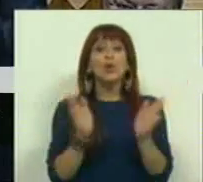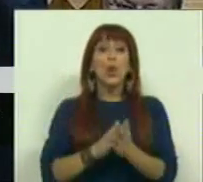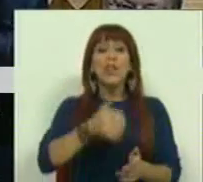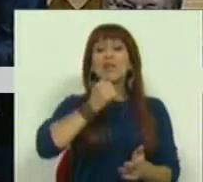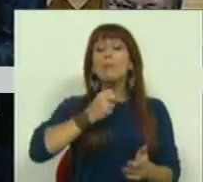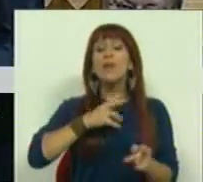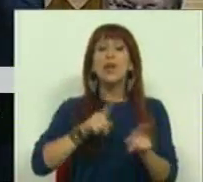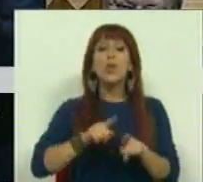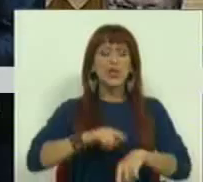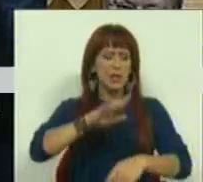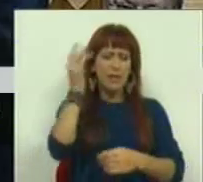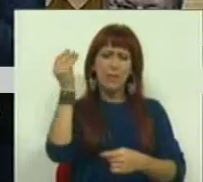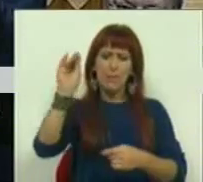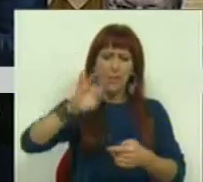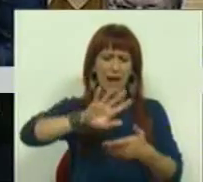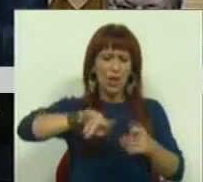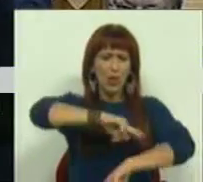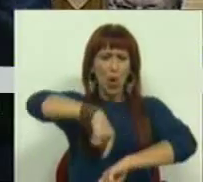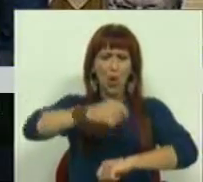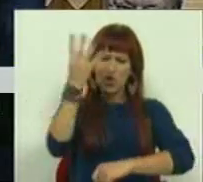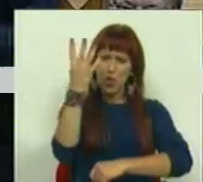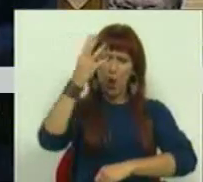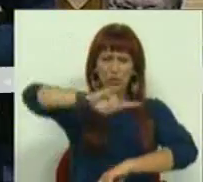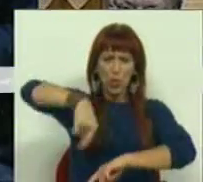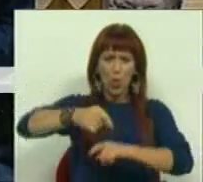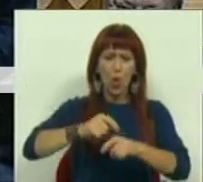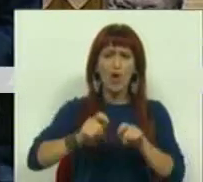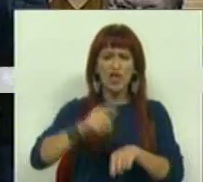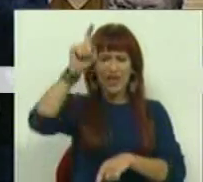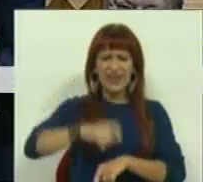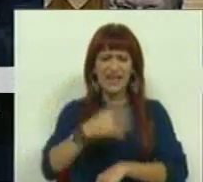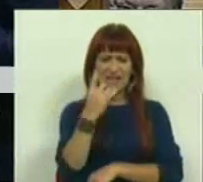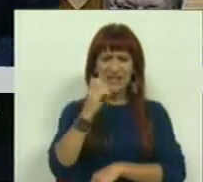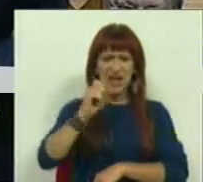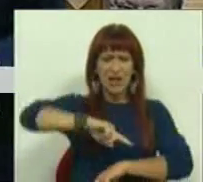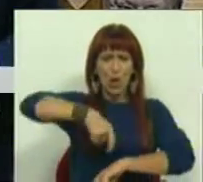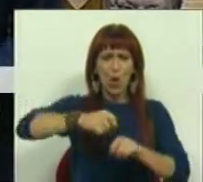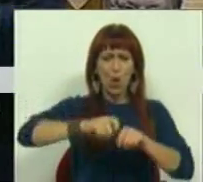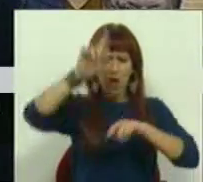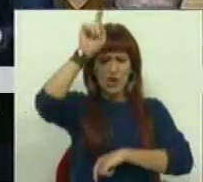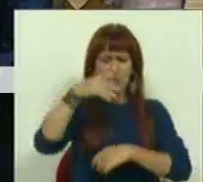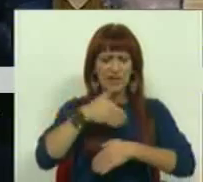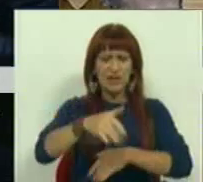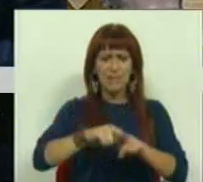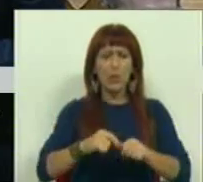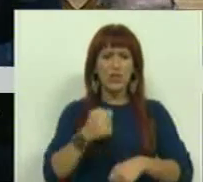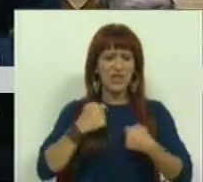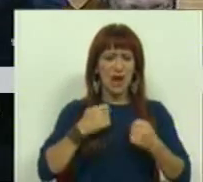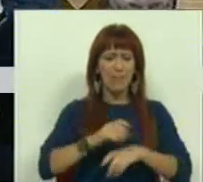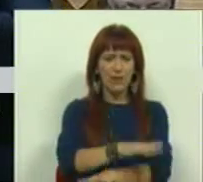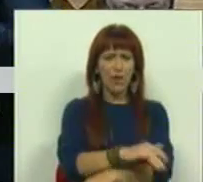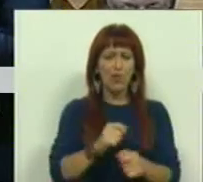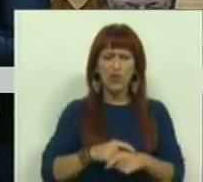as medidas, banco de horas, 4 horas por dia, 60 horas por semana, sábados sem folgas, lockout nas